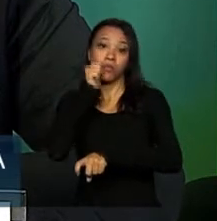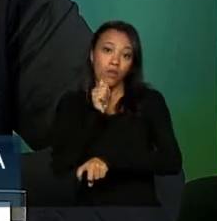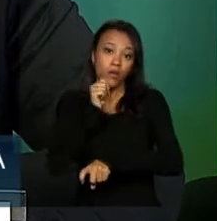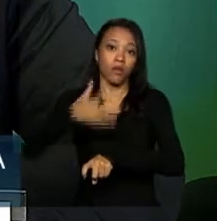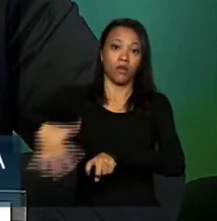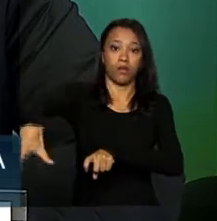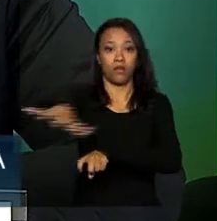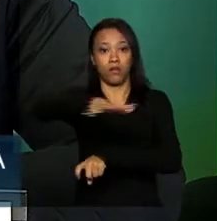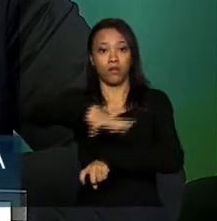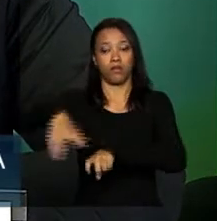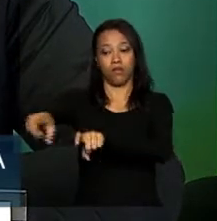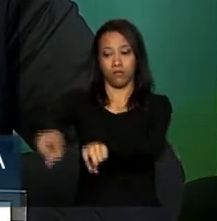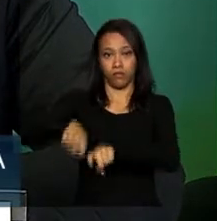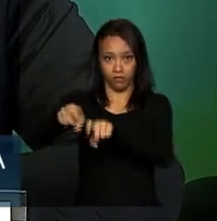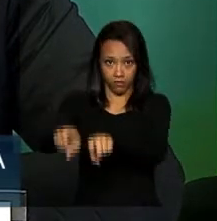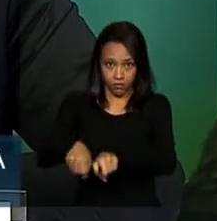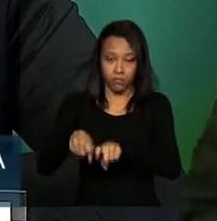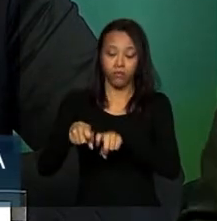agricultores e agricultoras